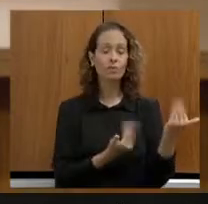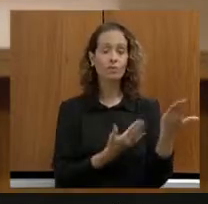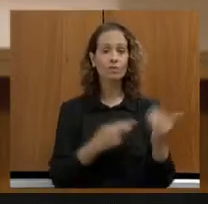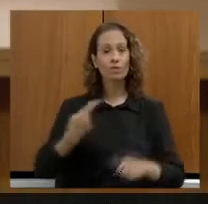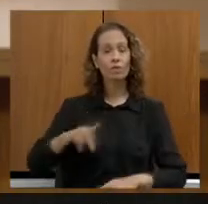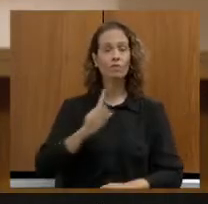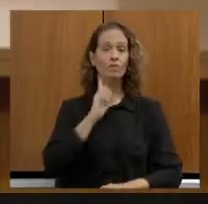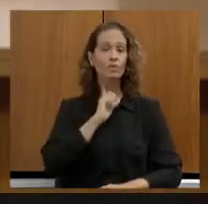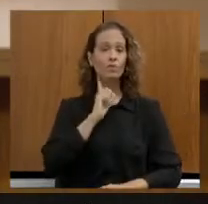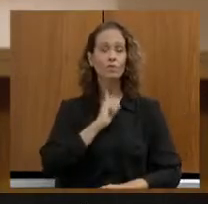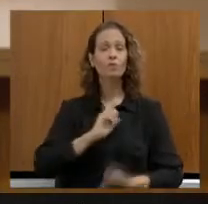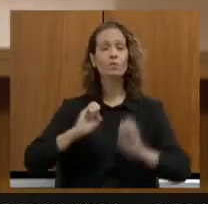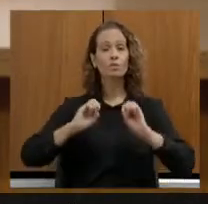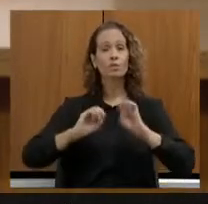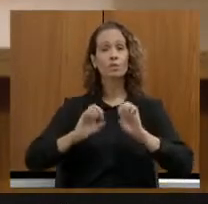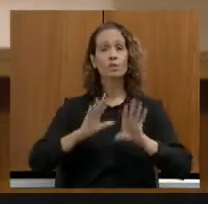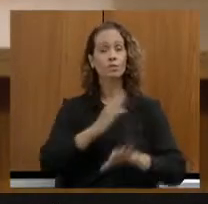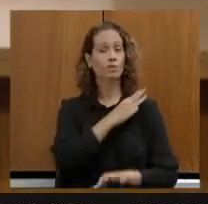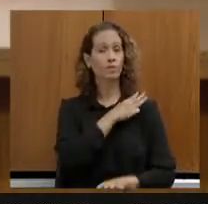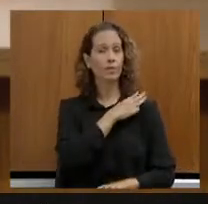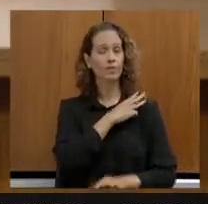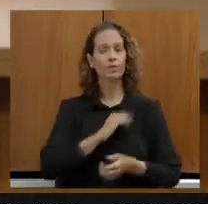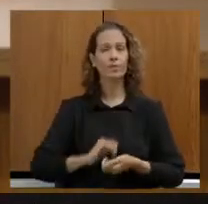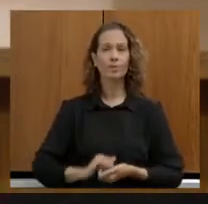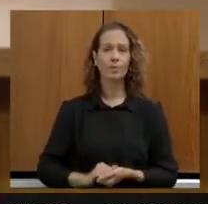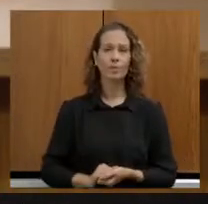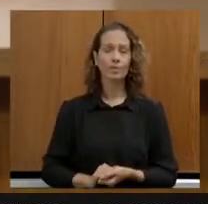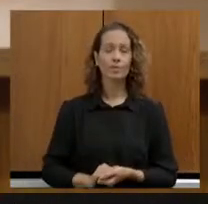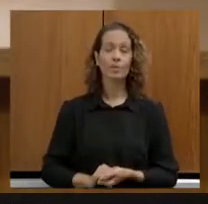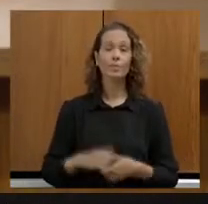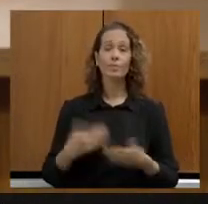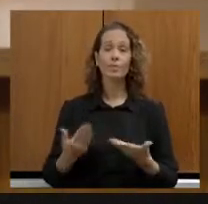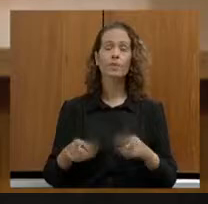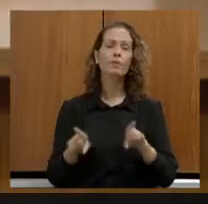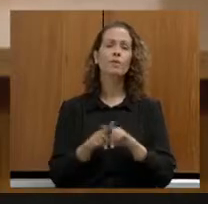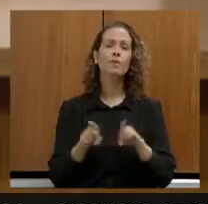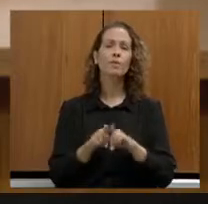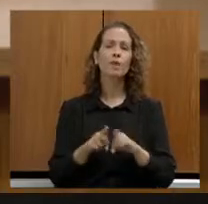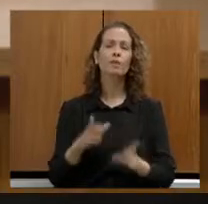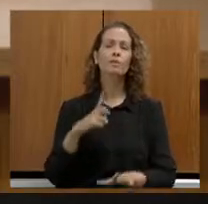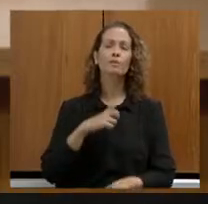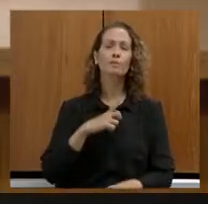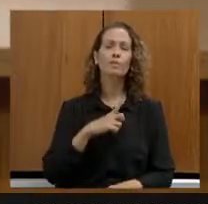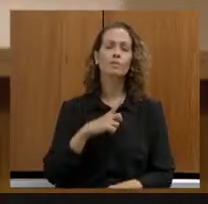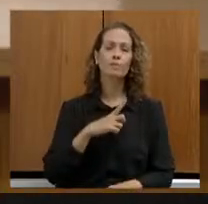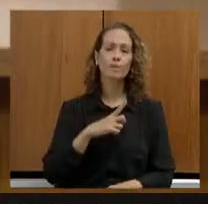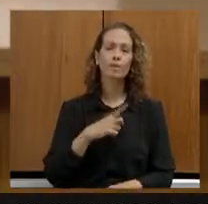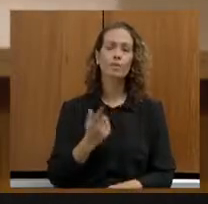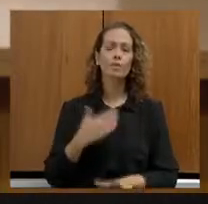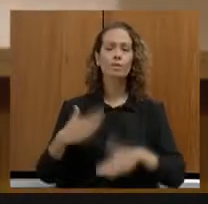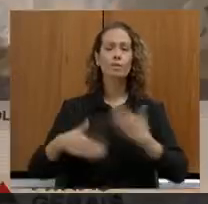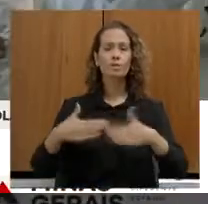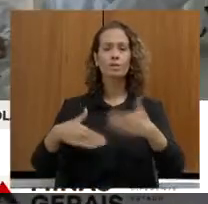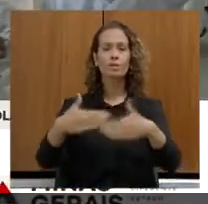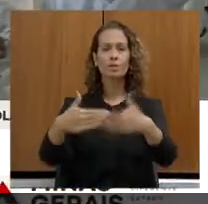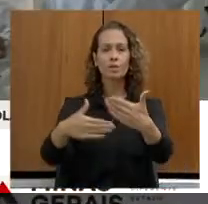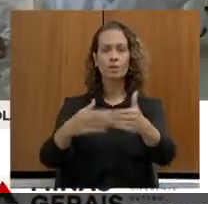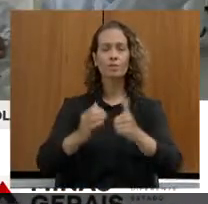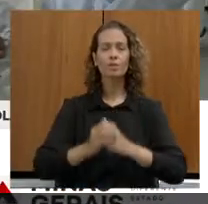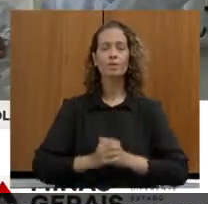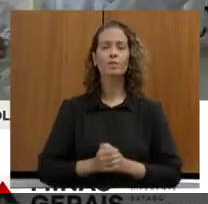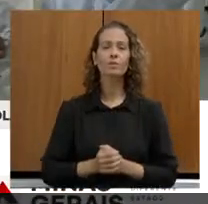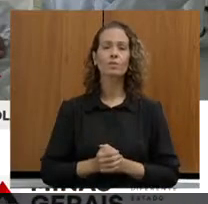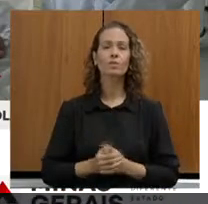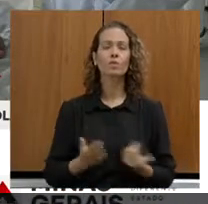mineiros no ensino médio por favor implantamos também né como parte desse processo de